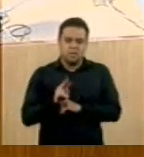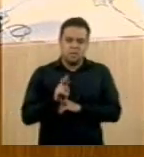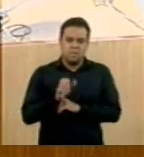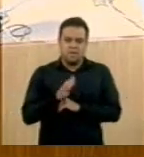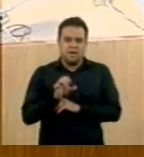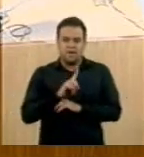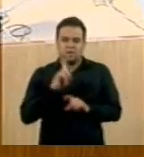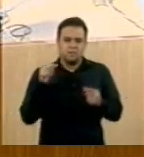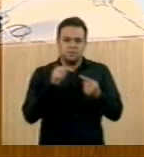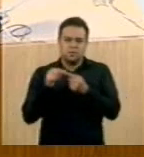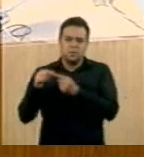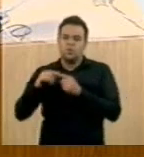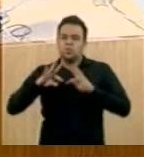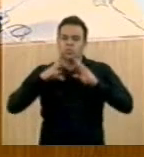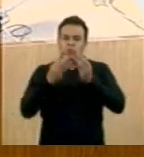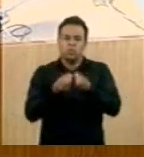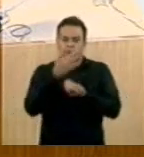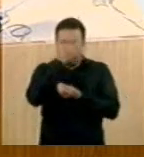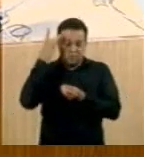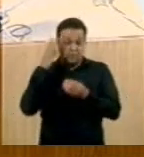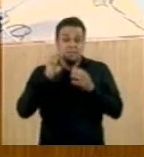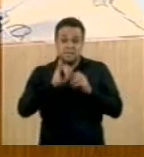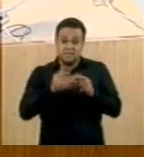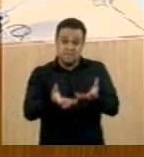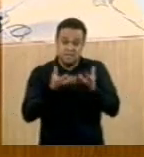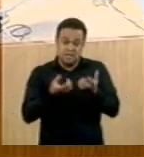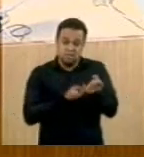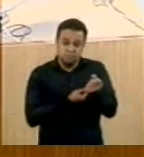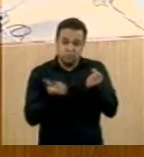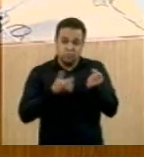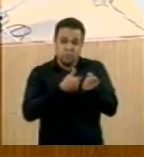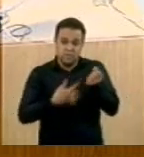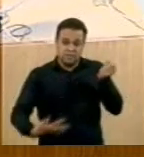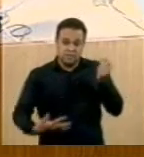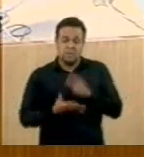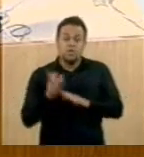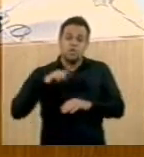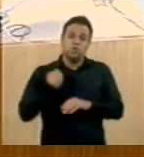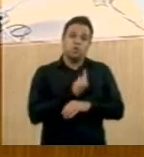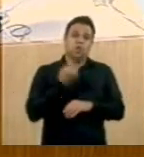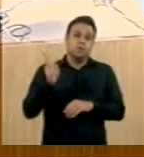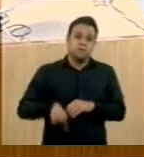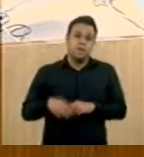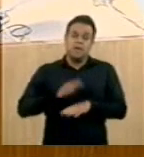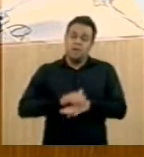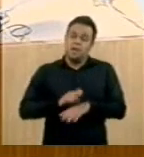aplicáveis a todas as pessoas que desejam doar sangue. Somos, pois, responsáveis pela resposta